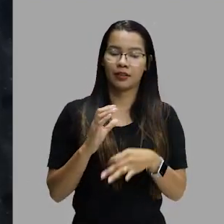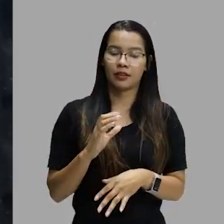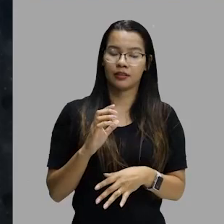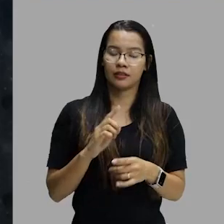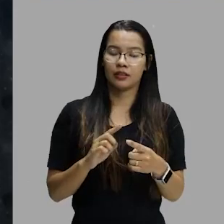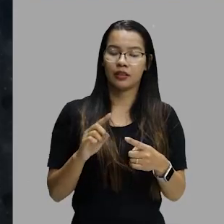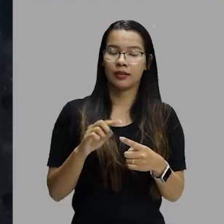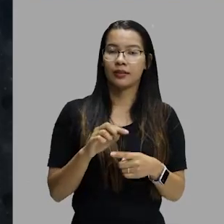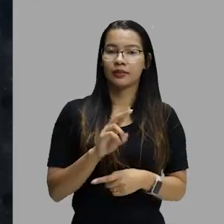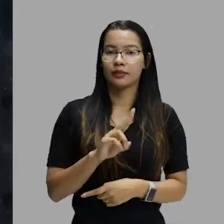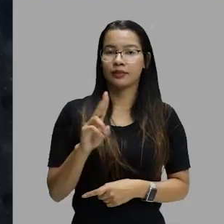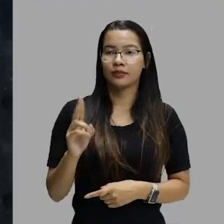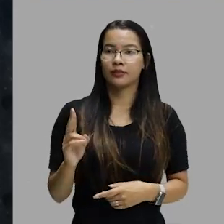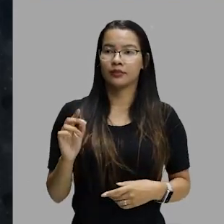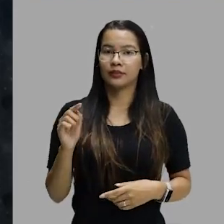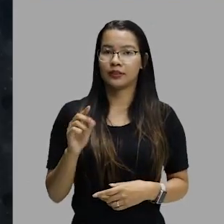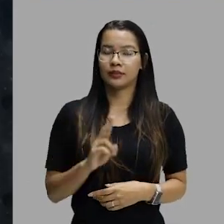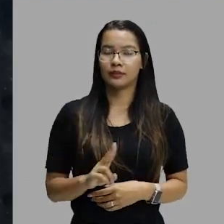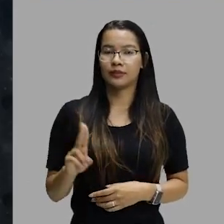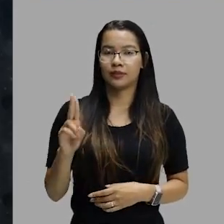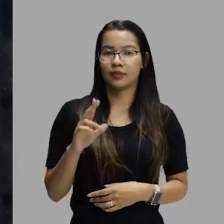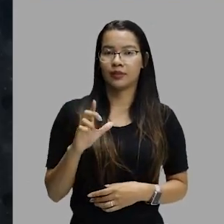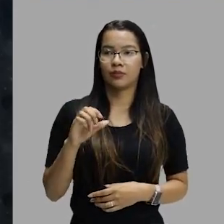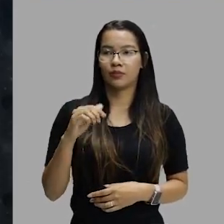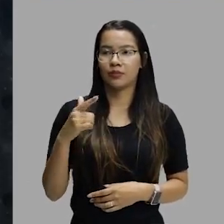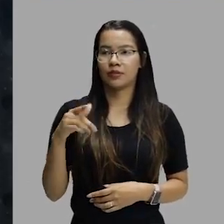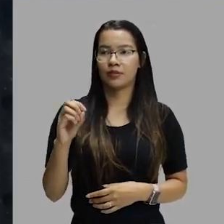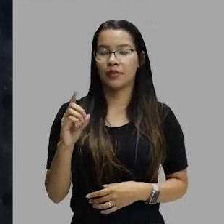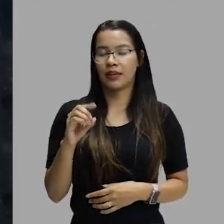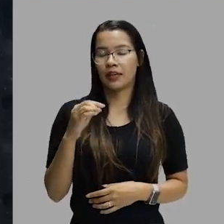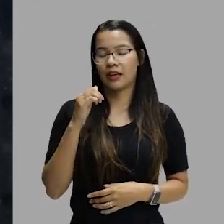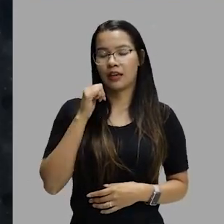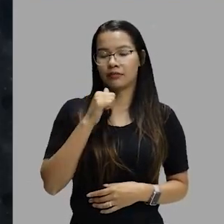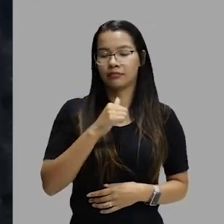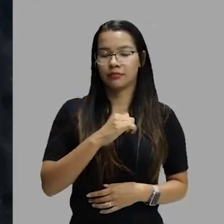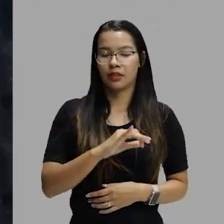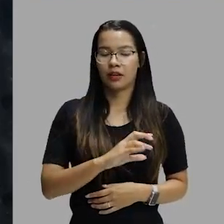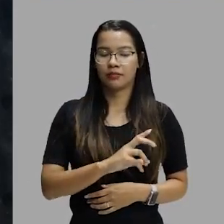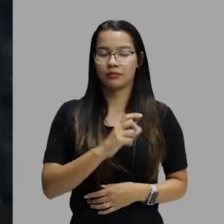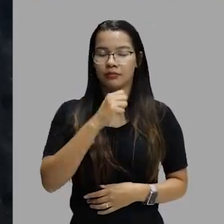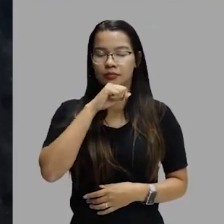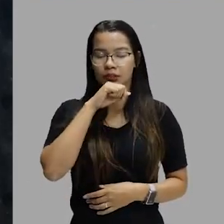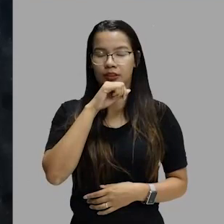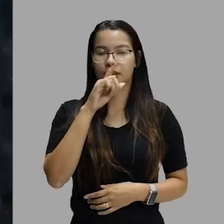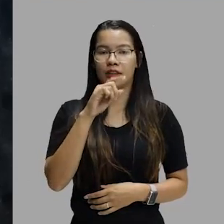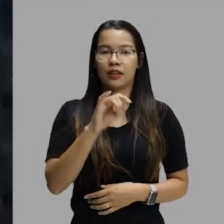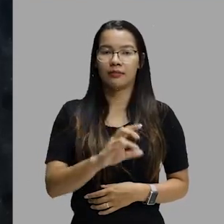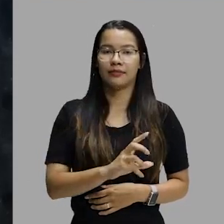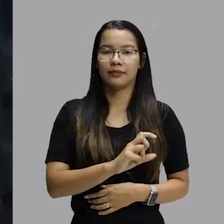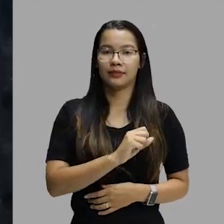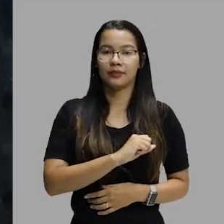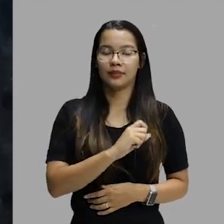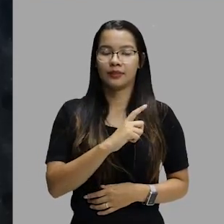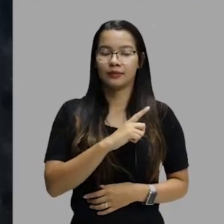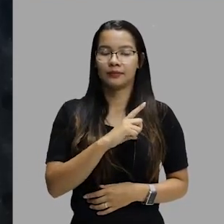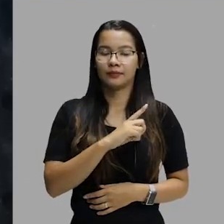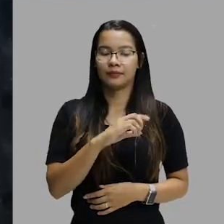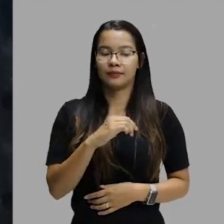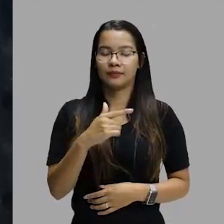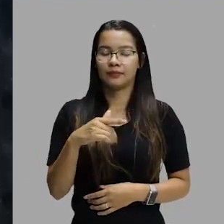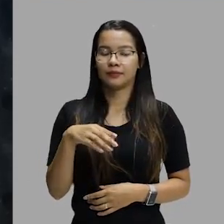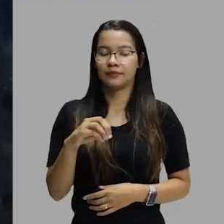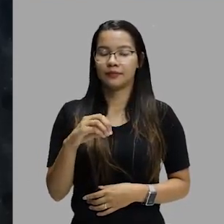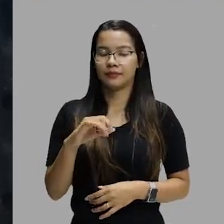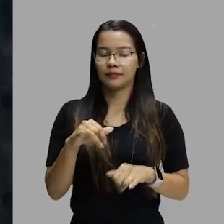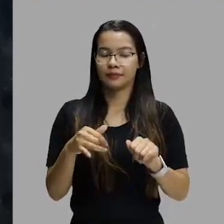Aí você usa a locução adjetiva. Amor de mãe é um amor materno. Amor de mãe. Eu tenho a locução adjetiva e eu tenho o